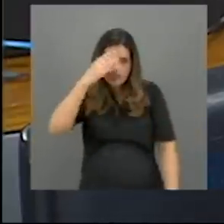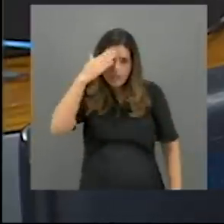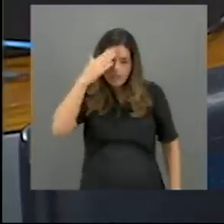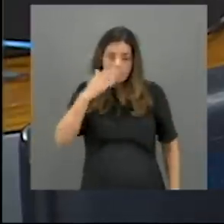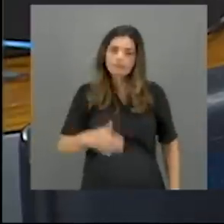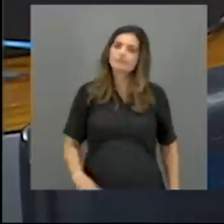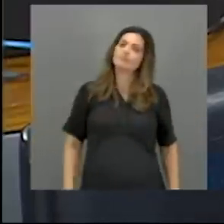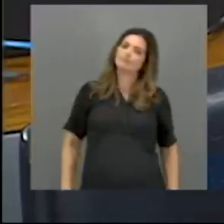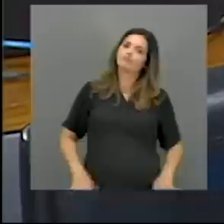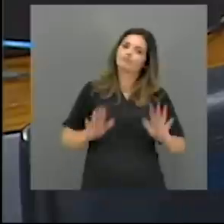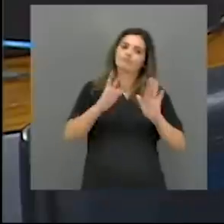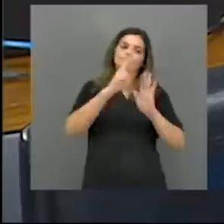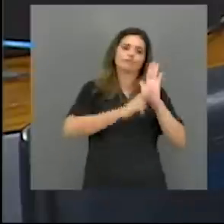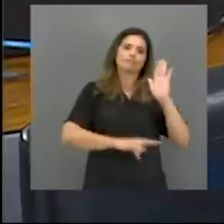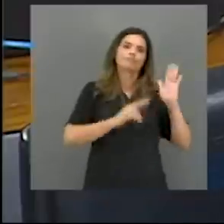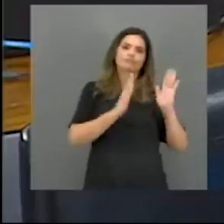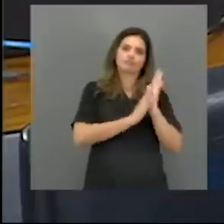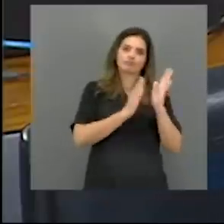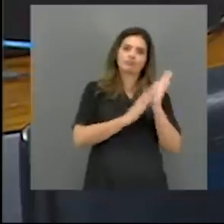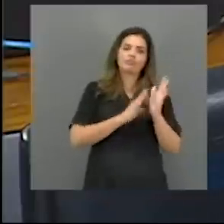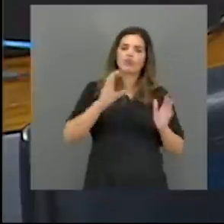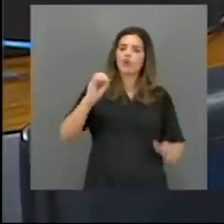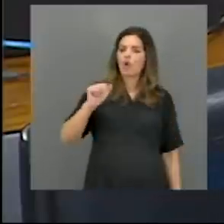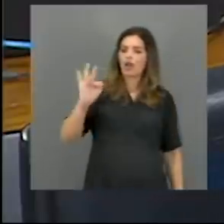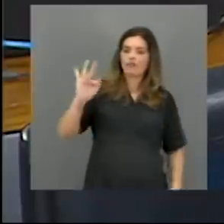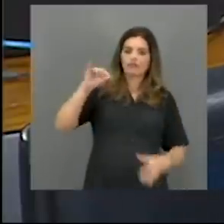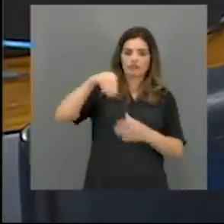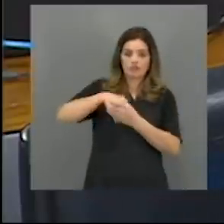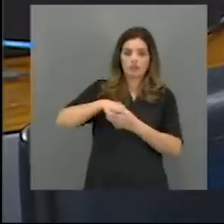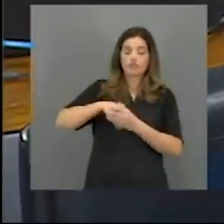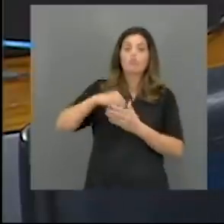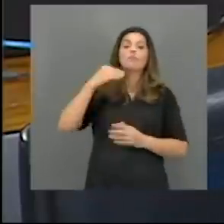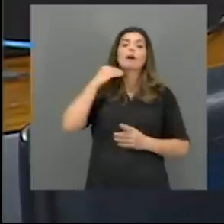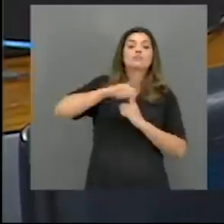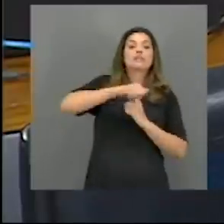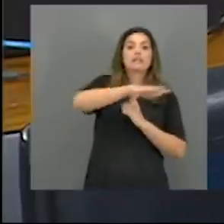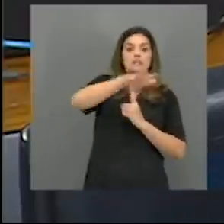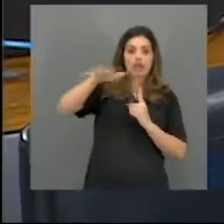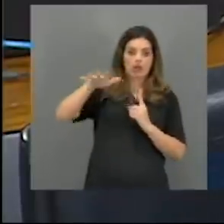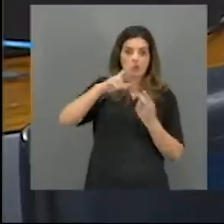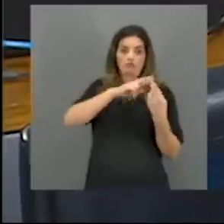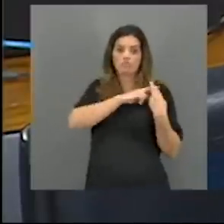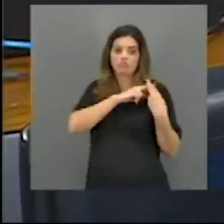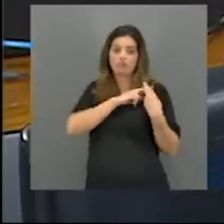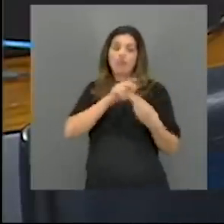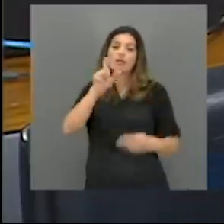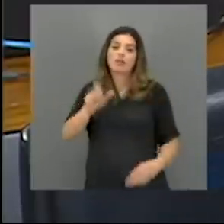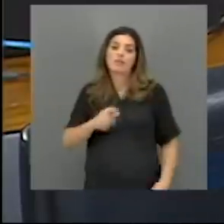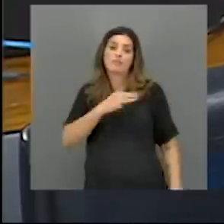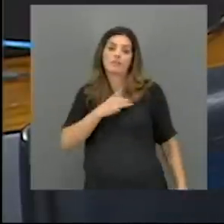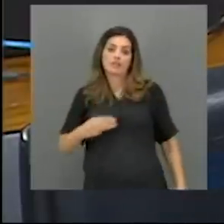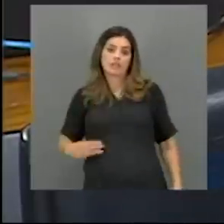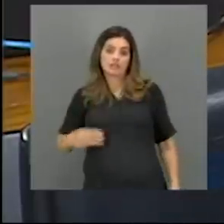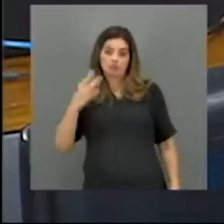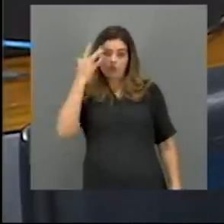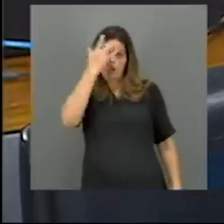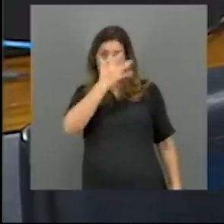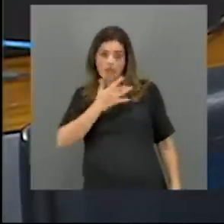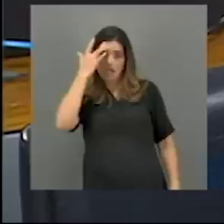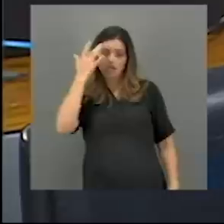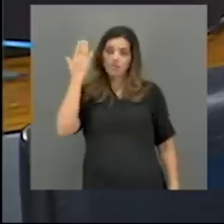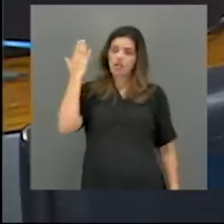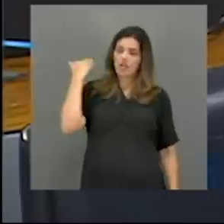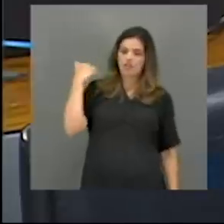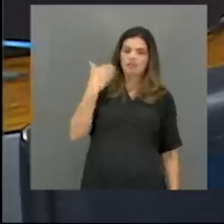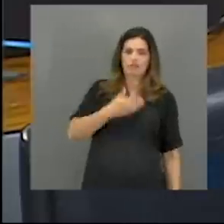parabenizar o relator por manter o COAF no Banco Central. Esse foi um avanço importante. O ministro Haddad havia dito, à época do governo